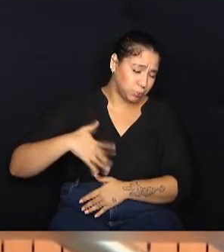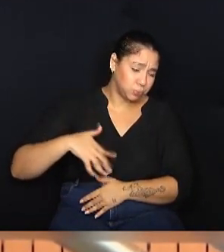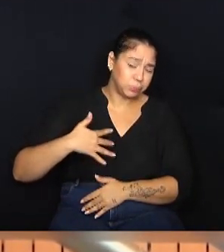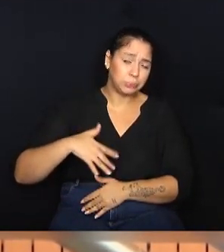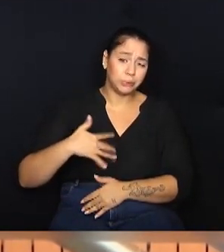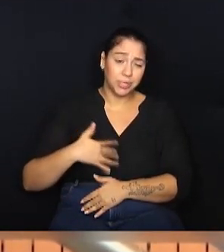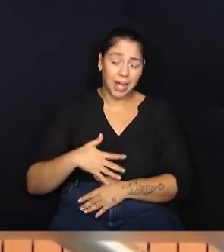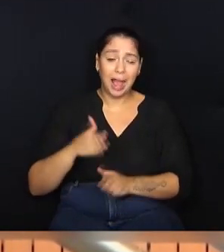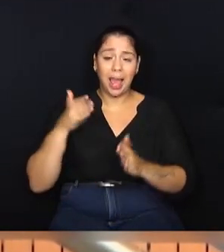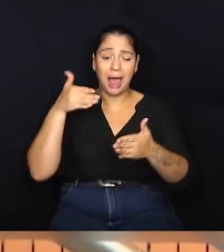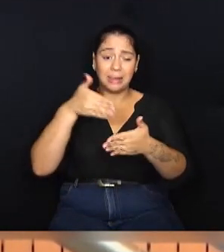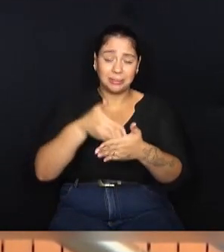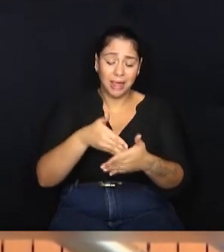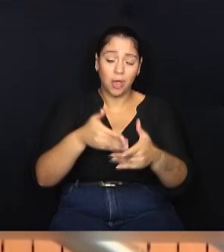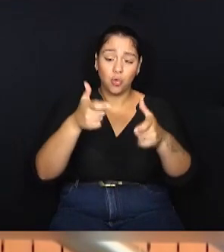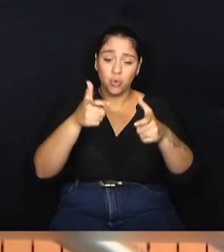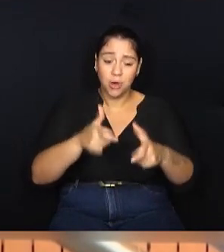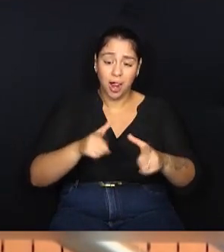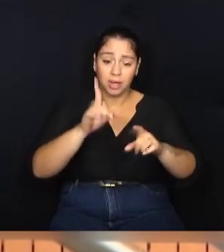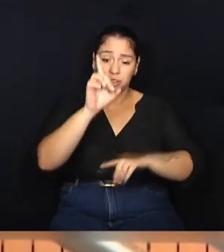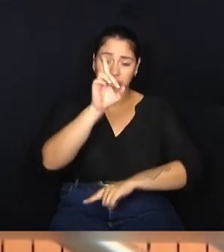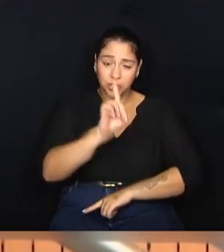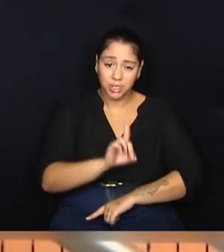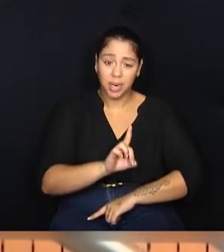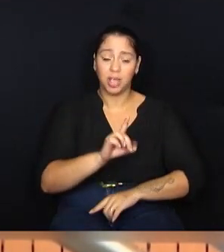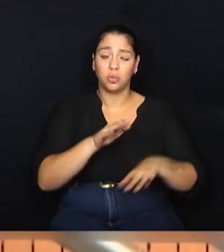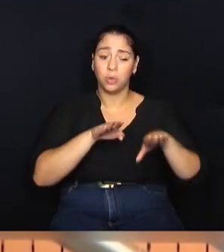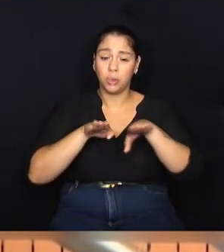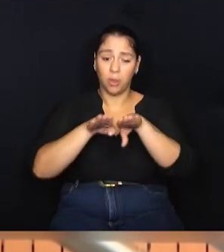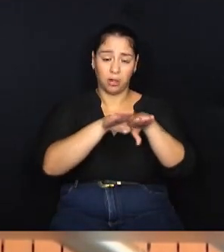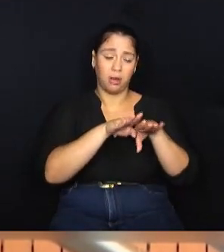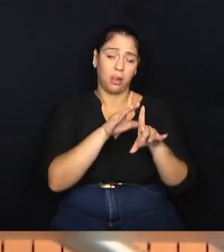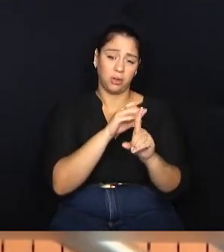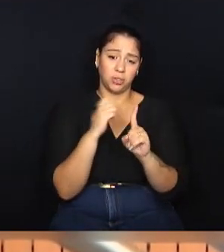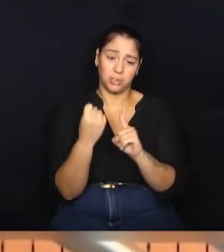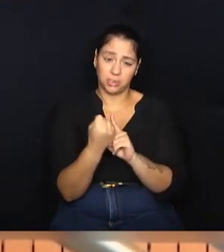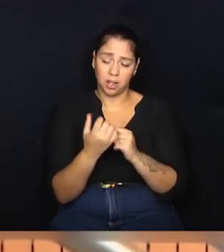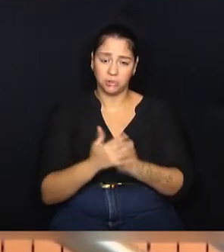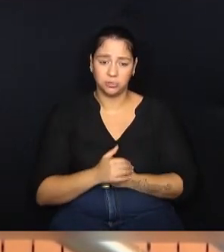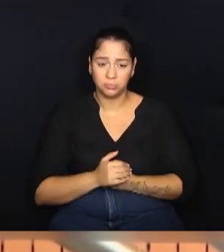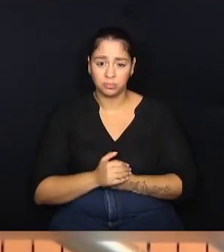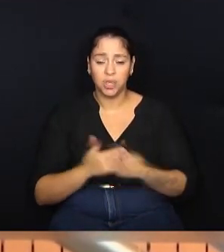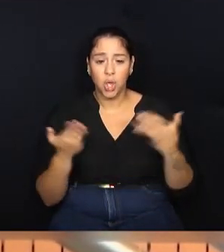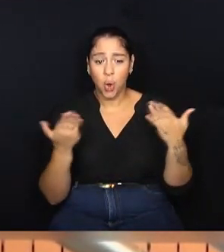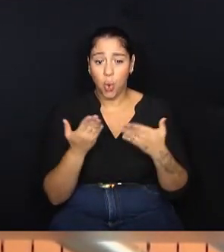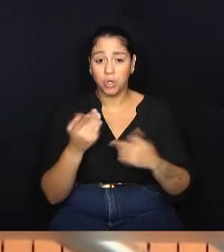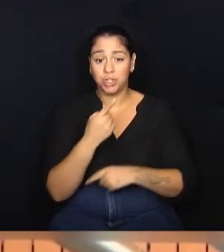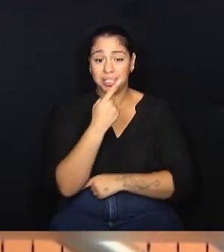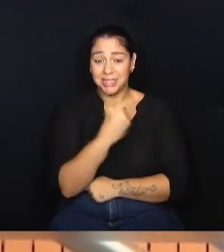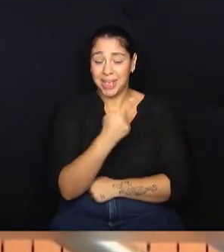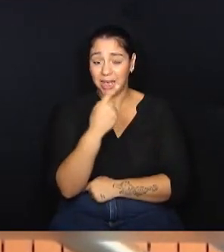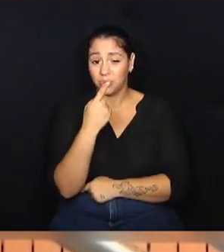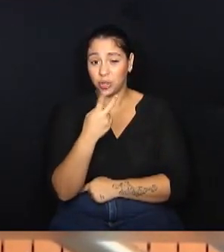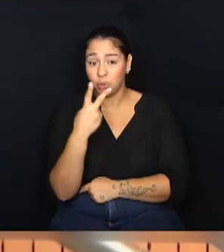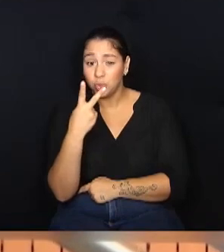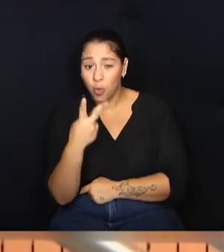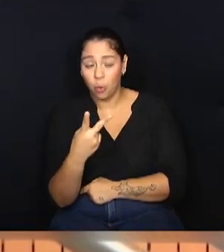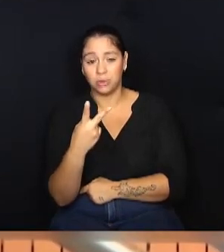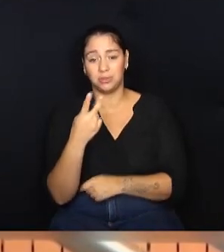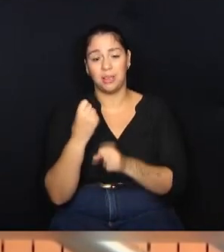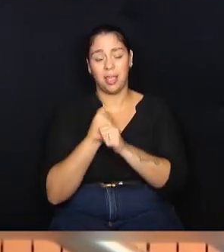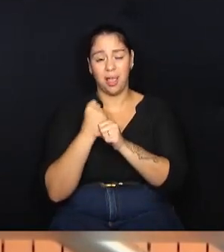direito igualitário na sociedade. Hoje completamos 112 anos desde aquele dia